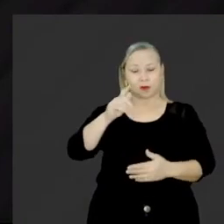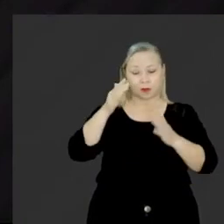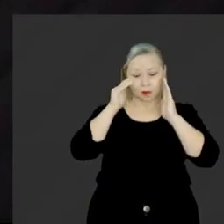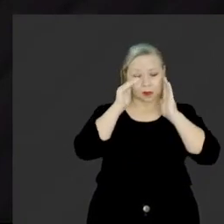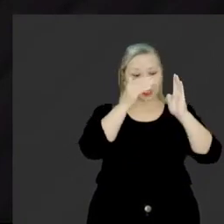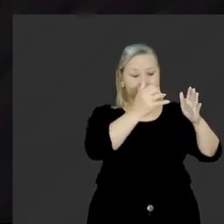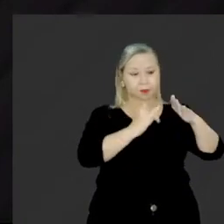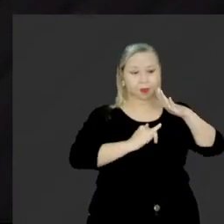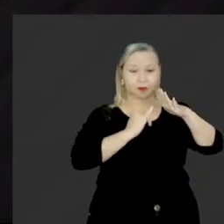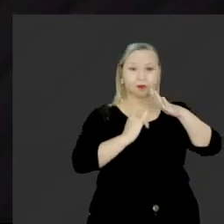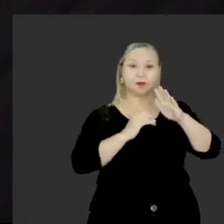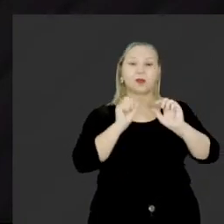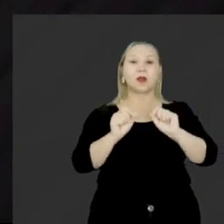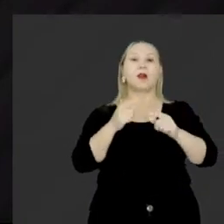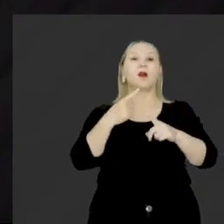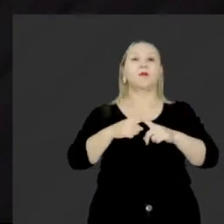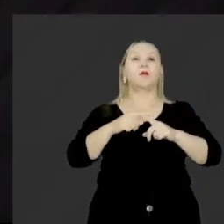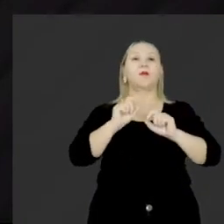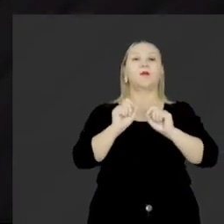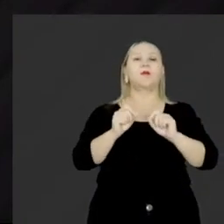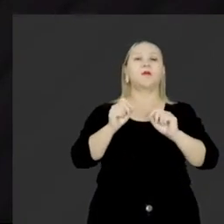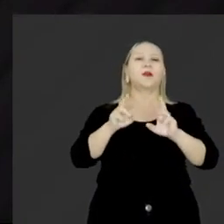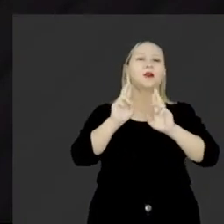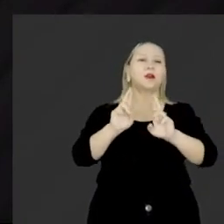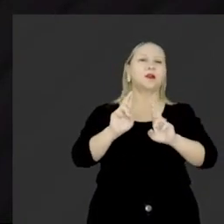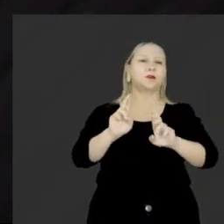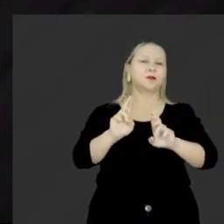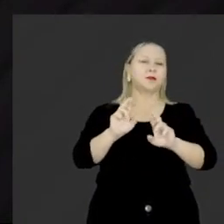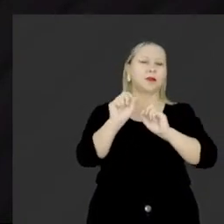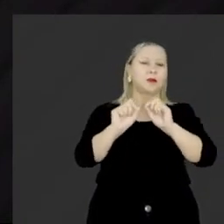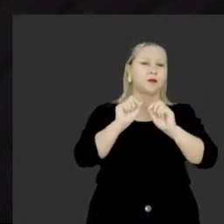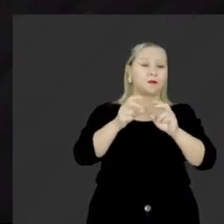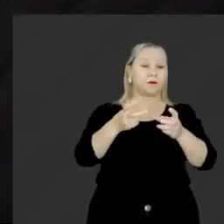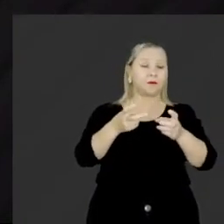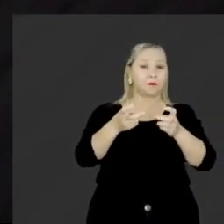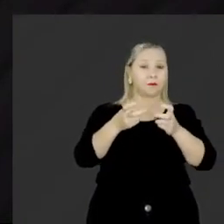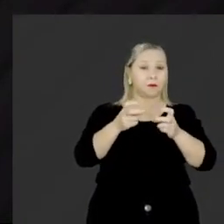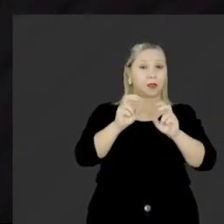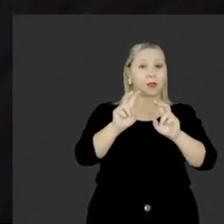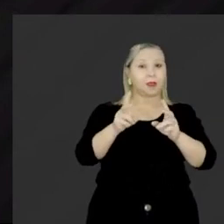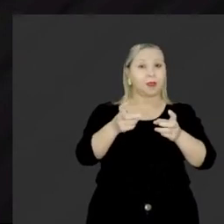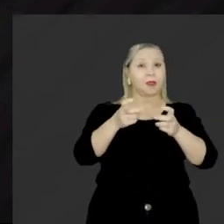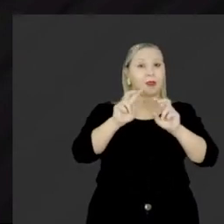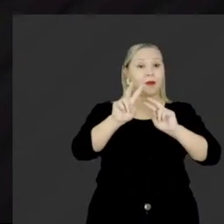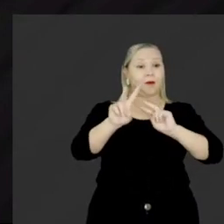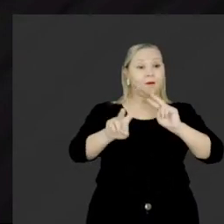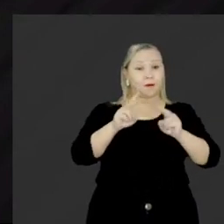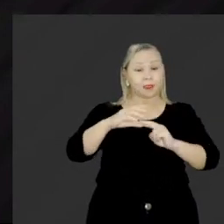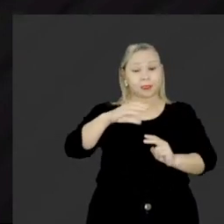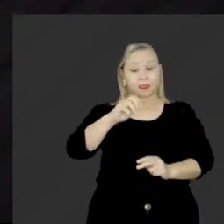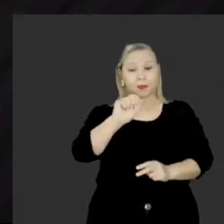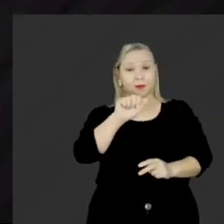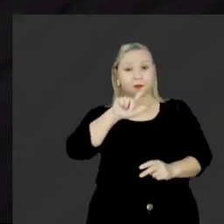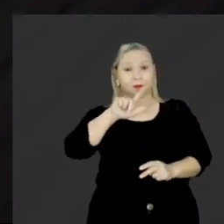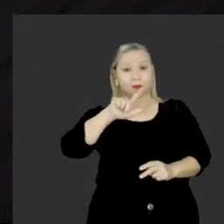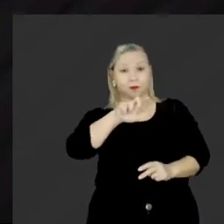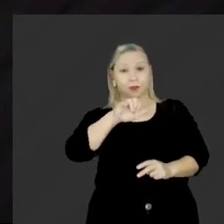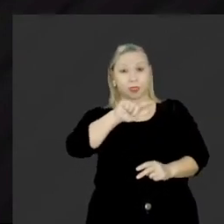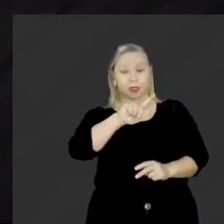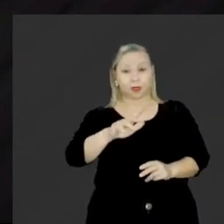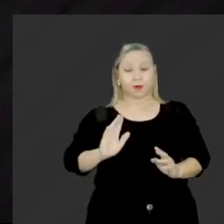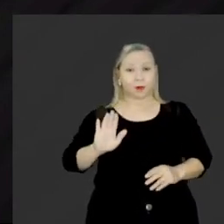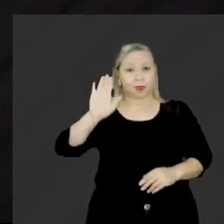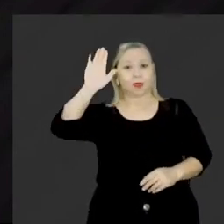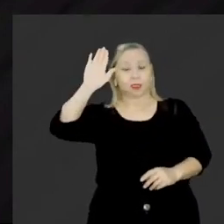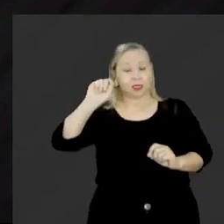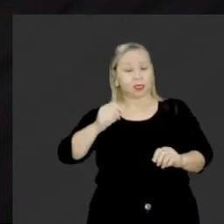PT ter feito a federação com o PV, com o PCdoB, é uma coisa muito importante. Ou seja, eu ainda trabalho com a ideia que o